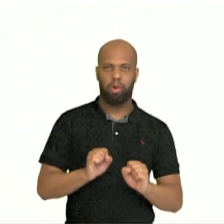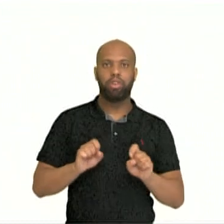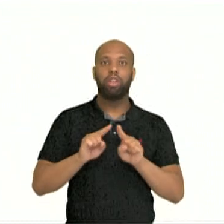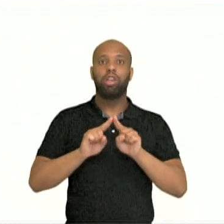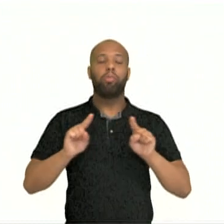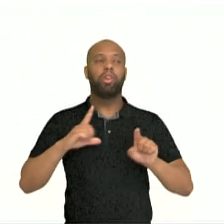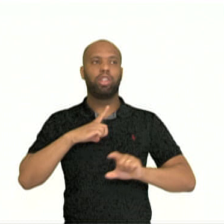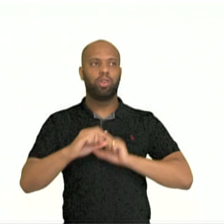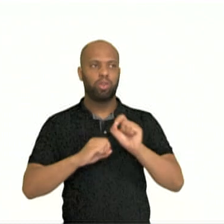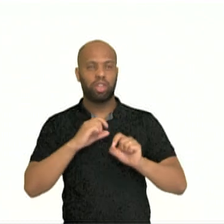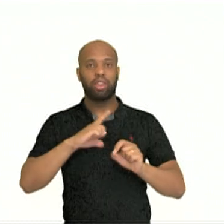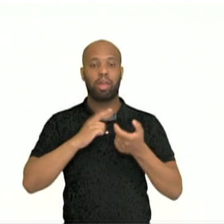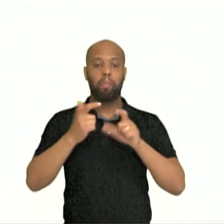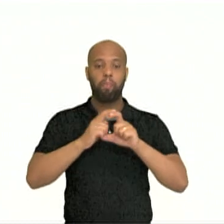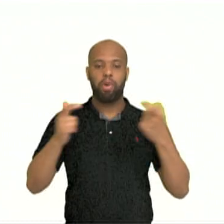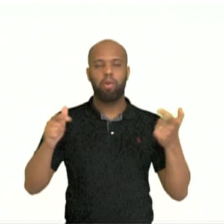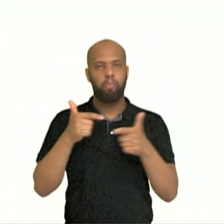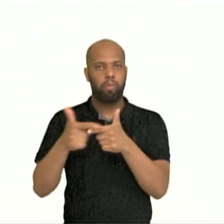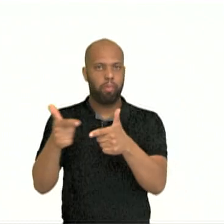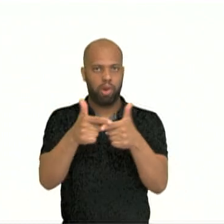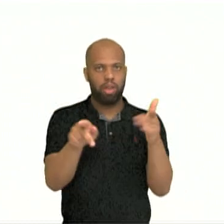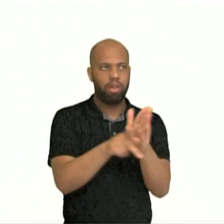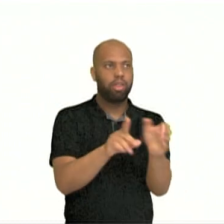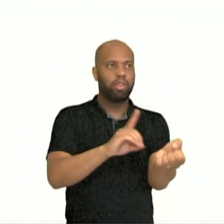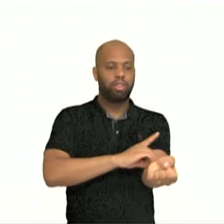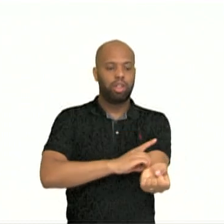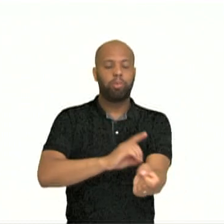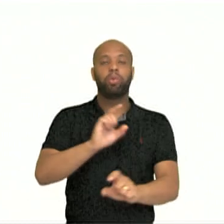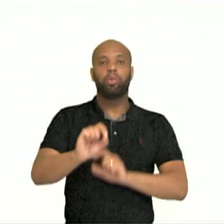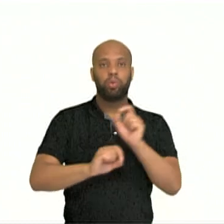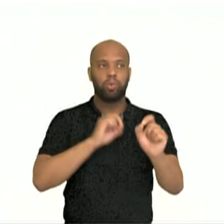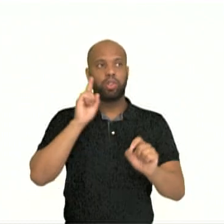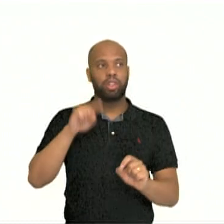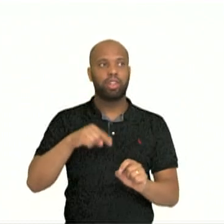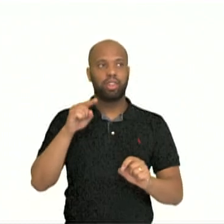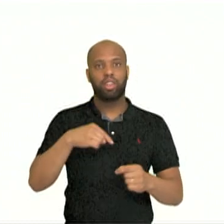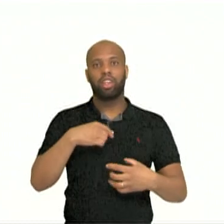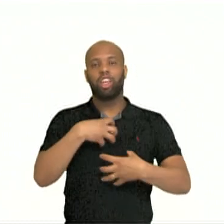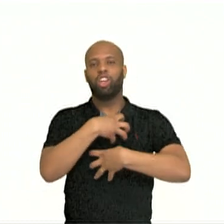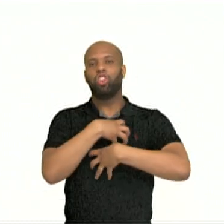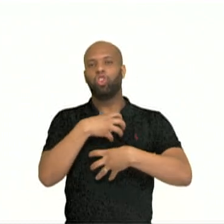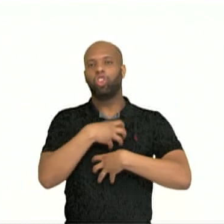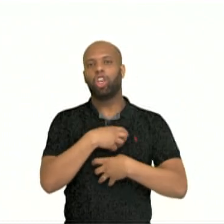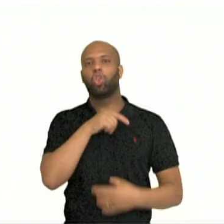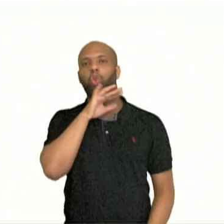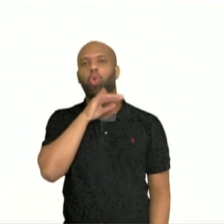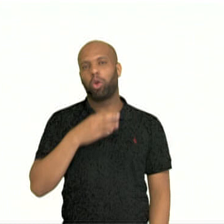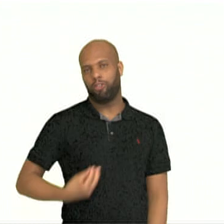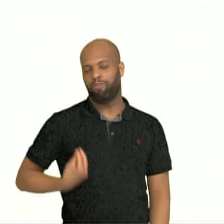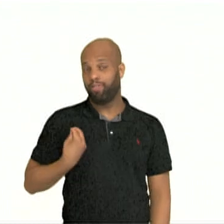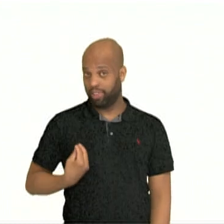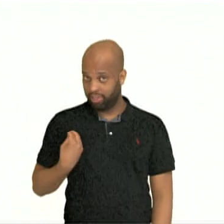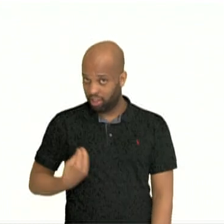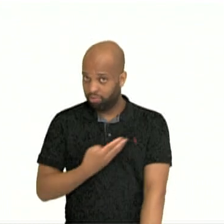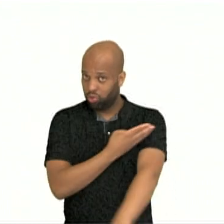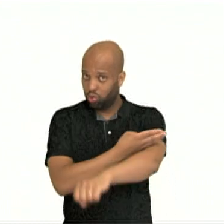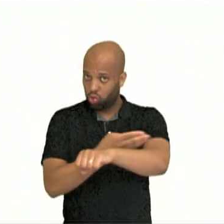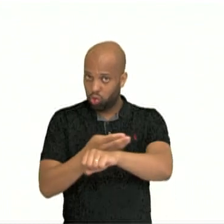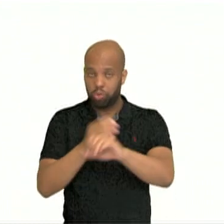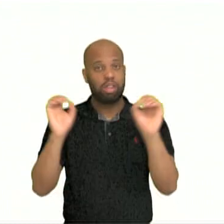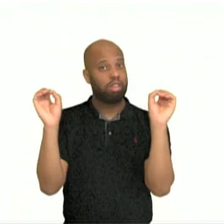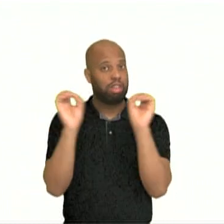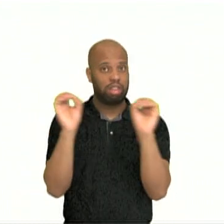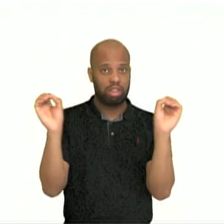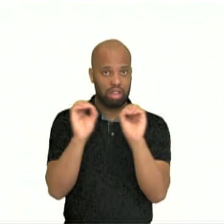Os maiores causadores das diabetes são os maus hábitos e nenhuma prática de